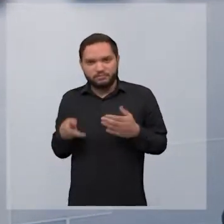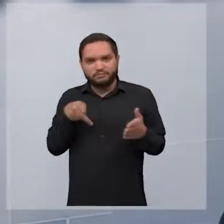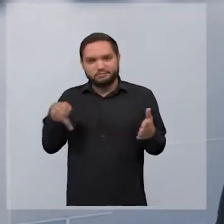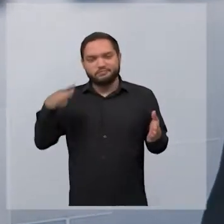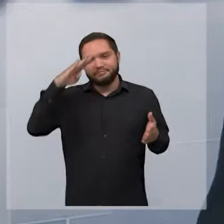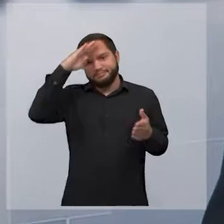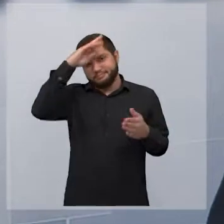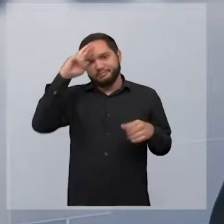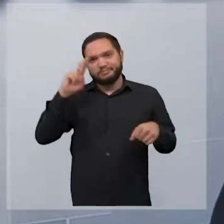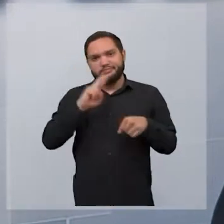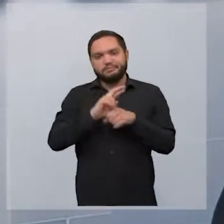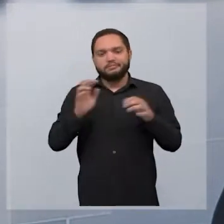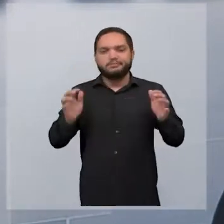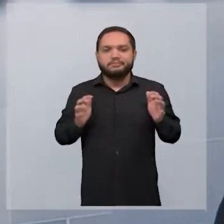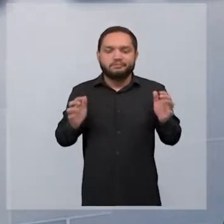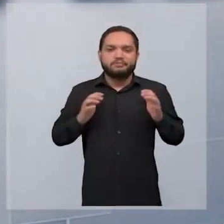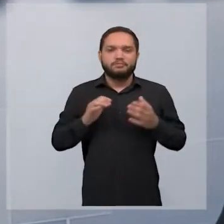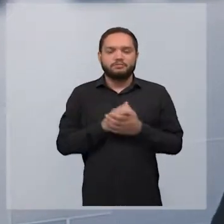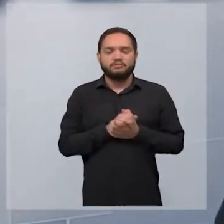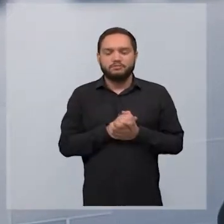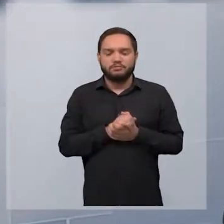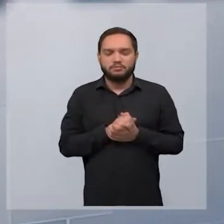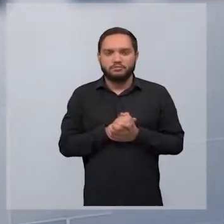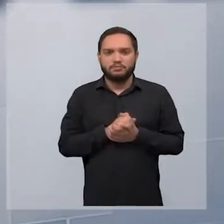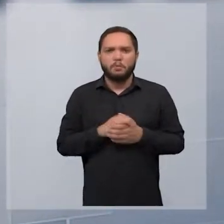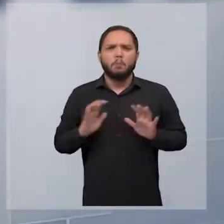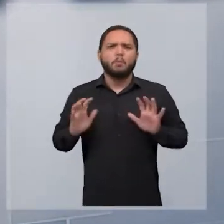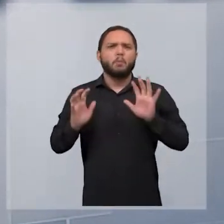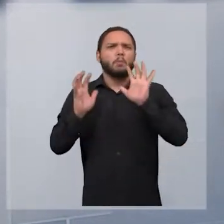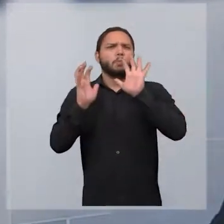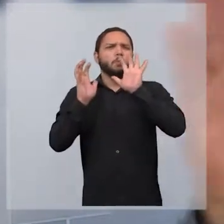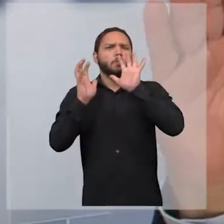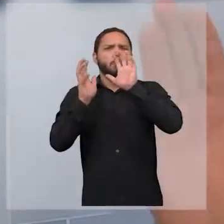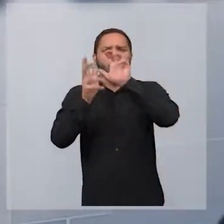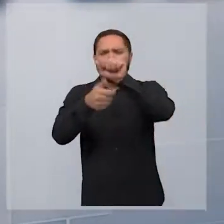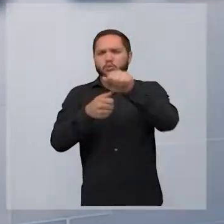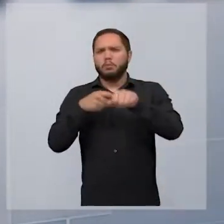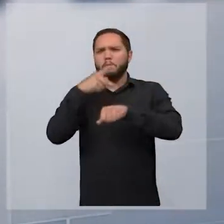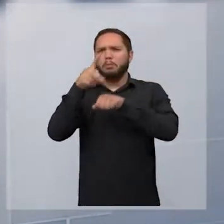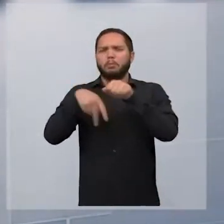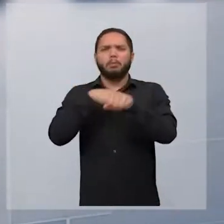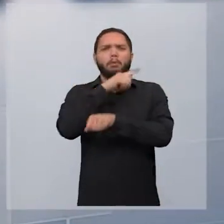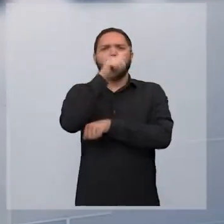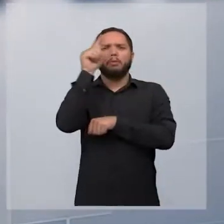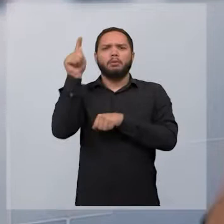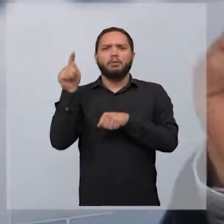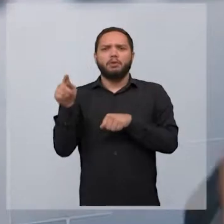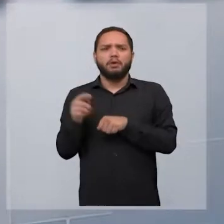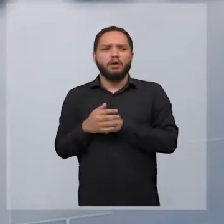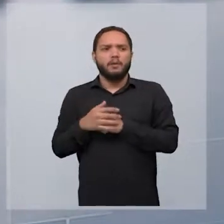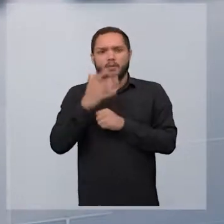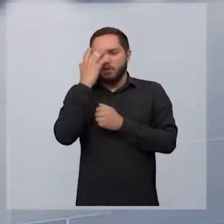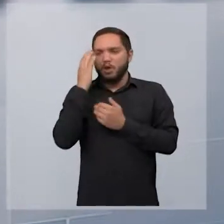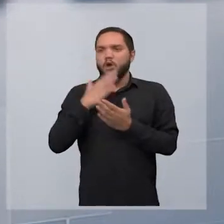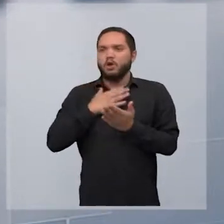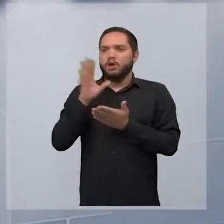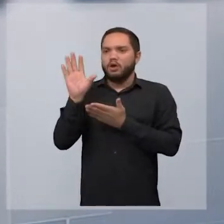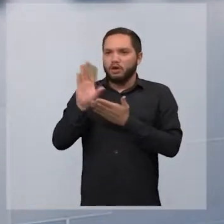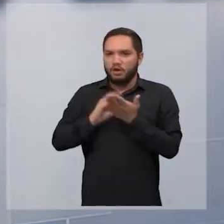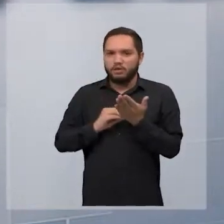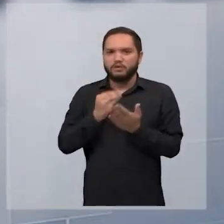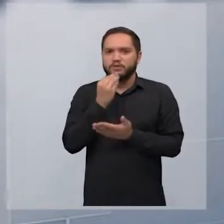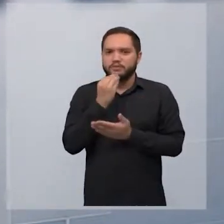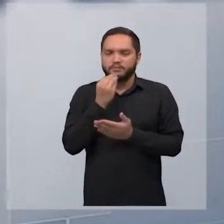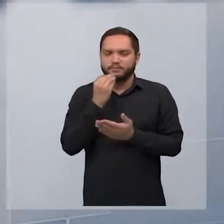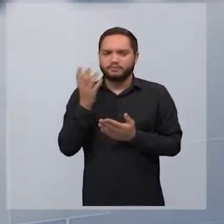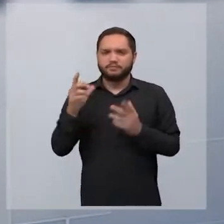Em canto nenhum, países... que você lembre qualquer um, já que o povo gosta de imitar, devia imitar nisto. Você reduziu esses